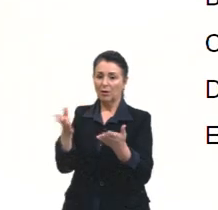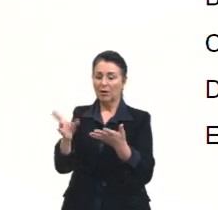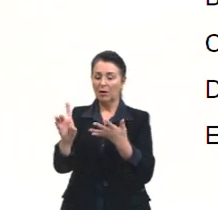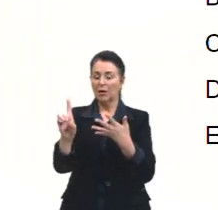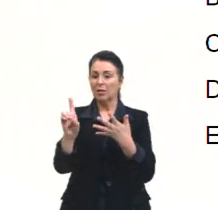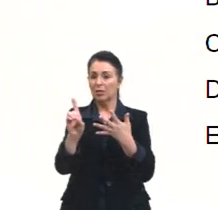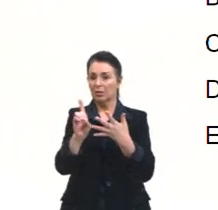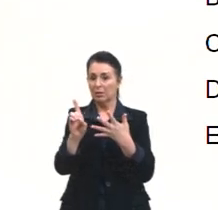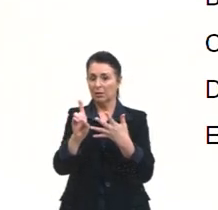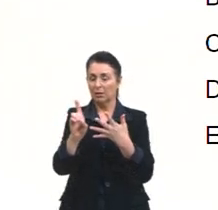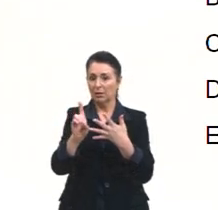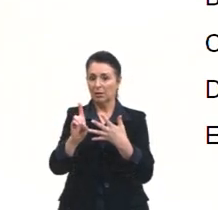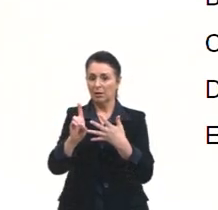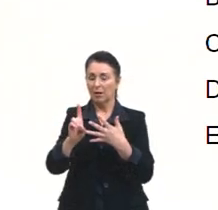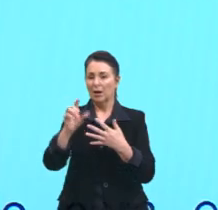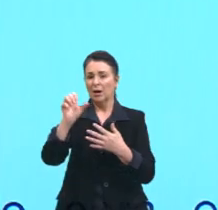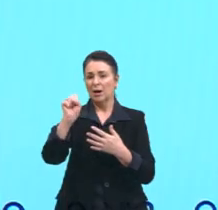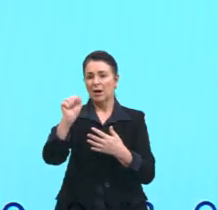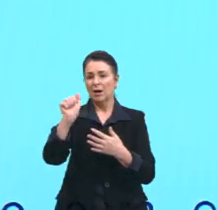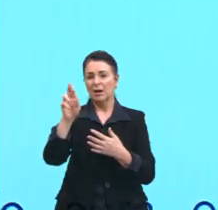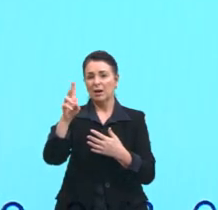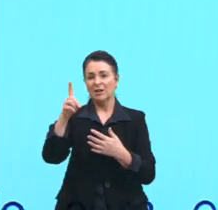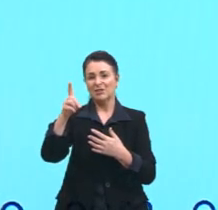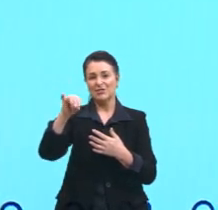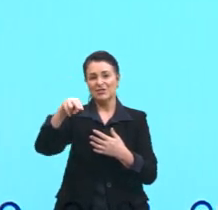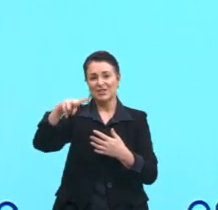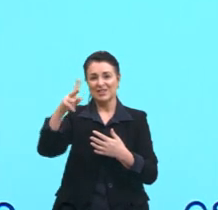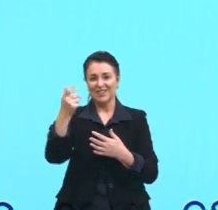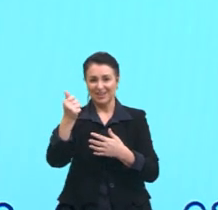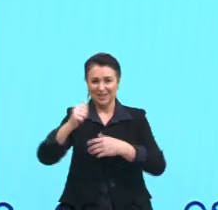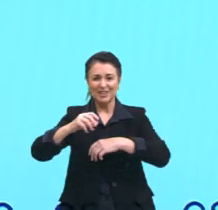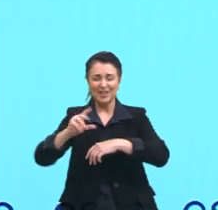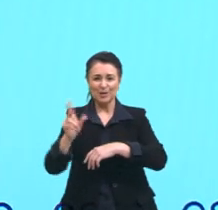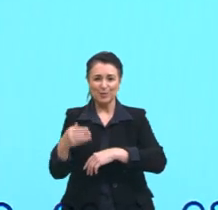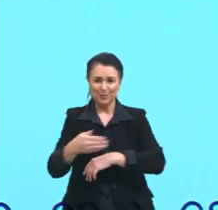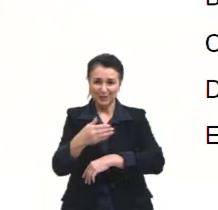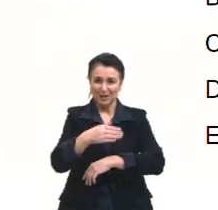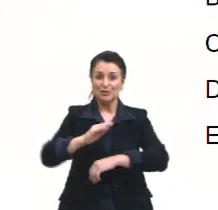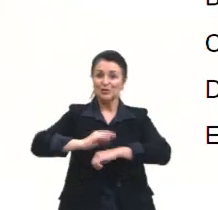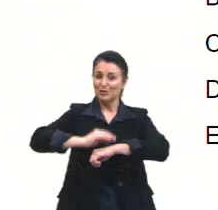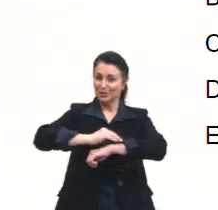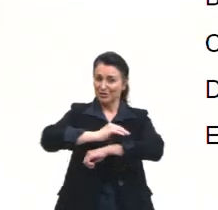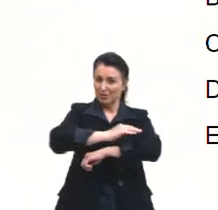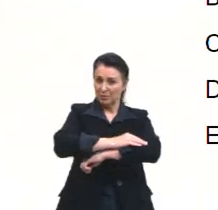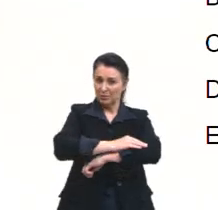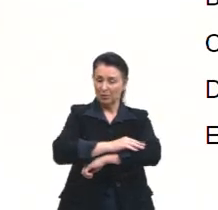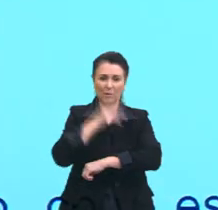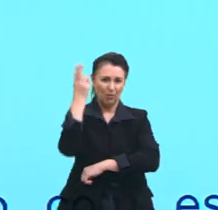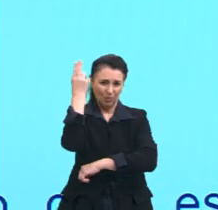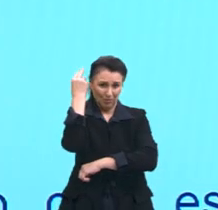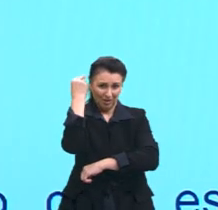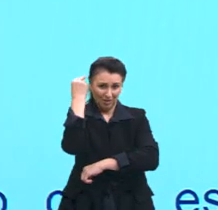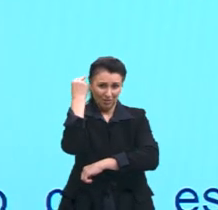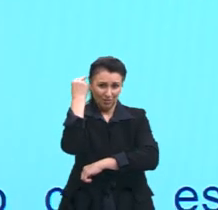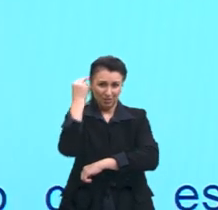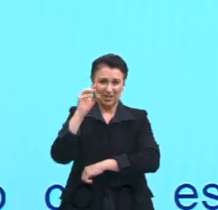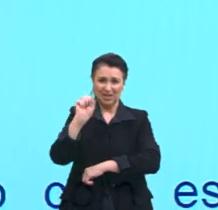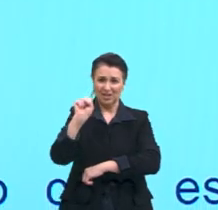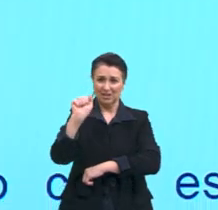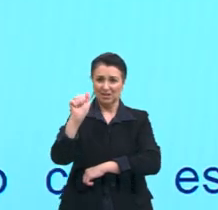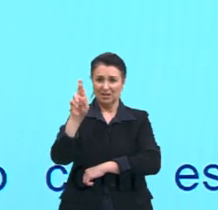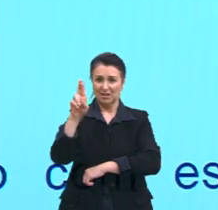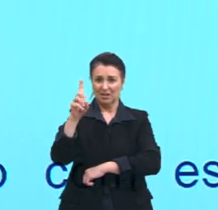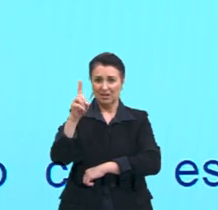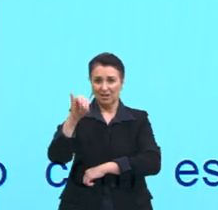sardinha e sapo e restante também com ele e sardinha aqui